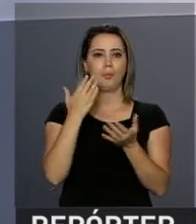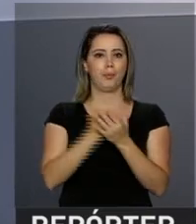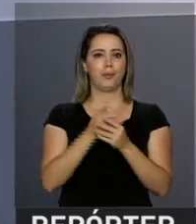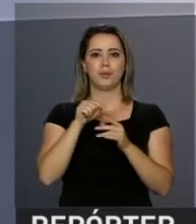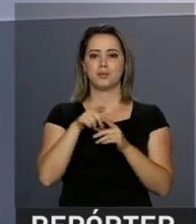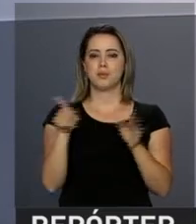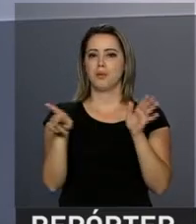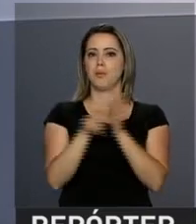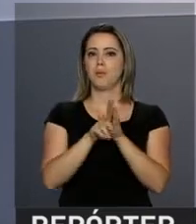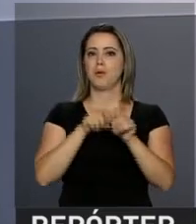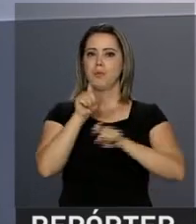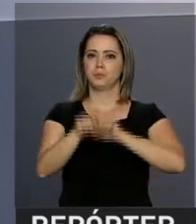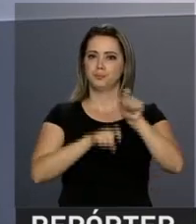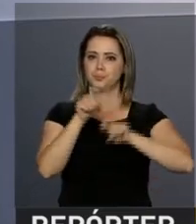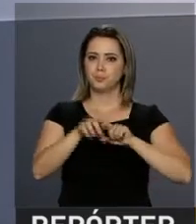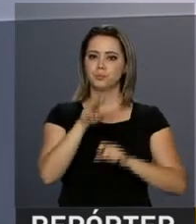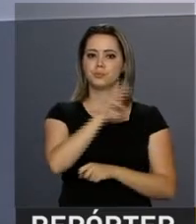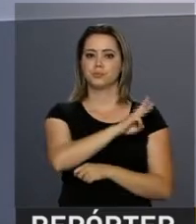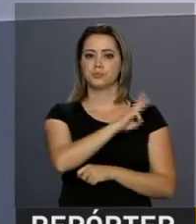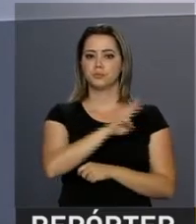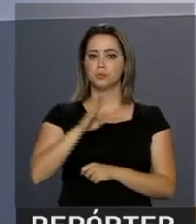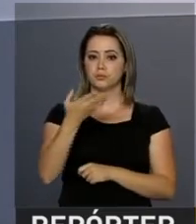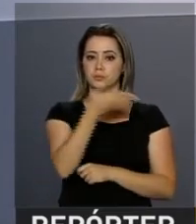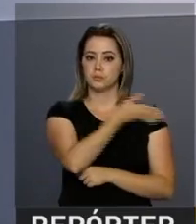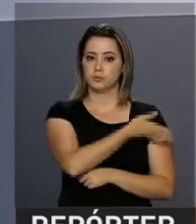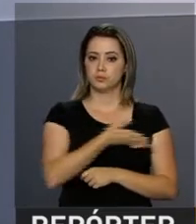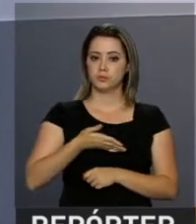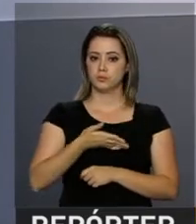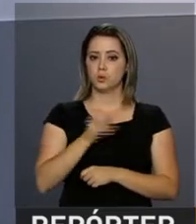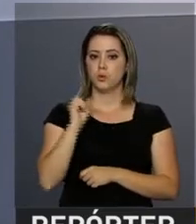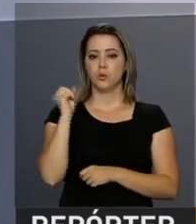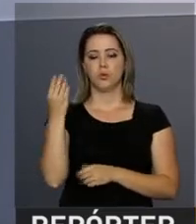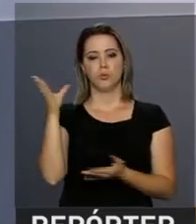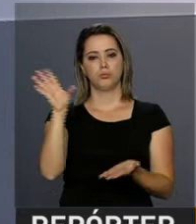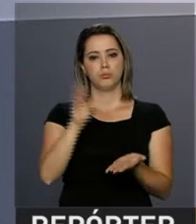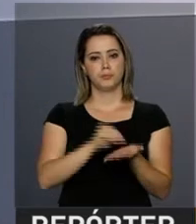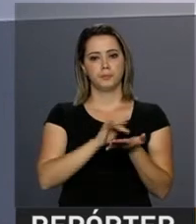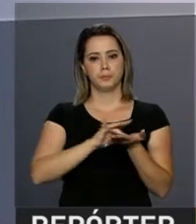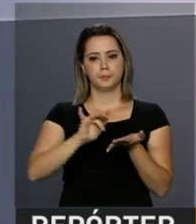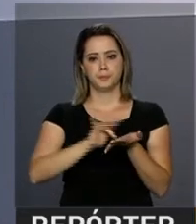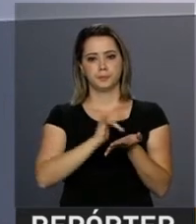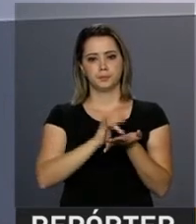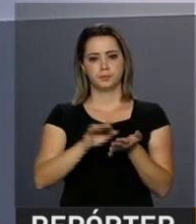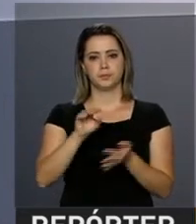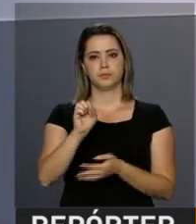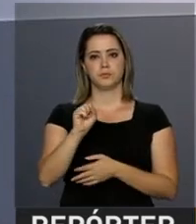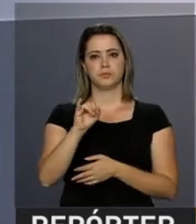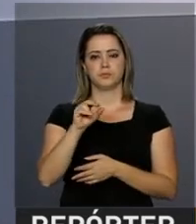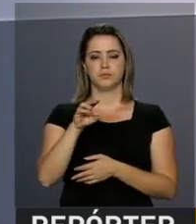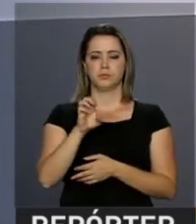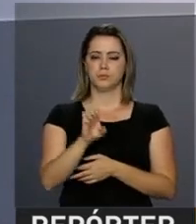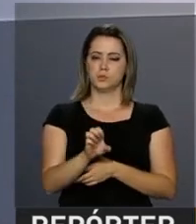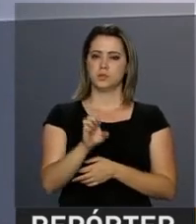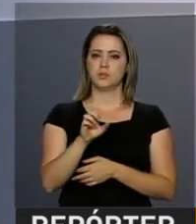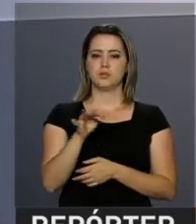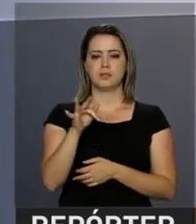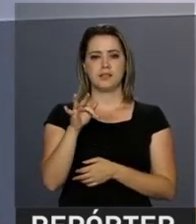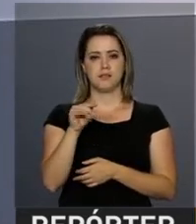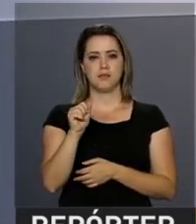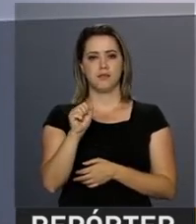acessar o site emprega brasil na internet ou também baixar o aplicativo cine fácil para celulares e